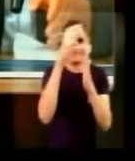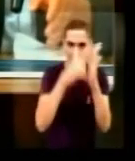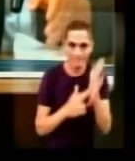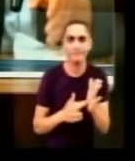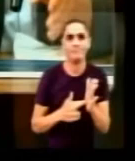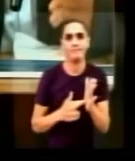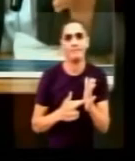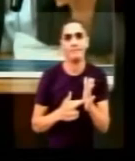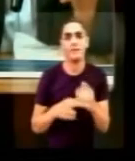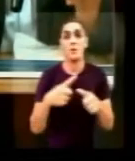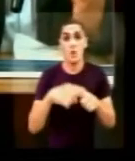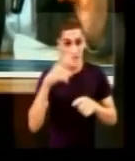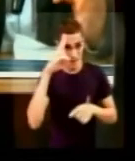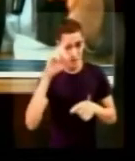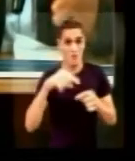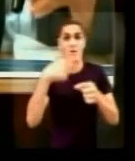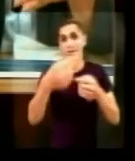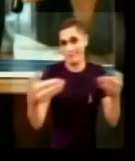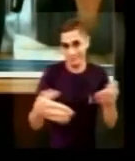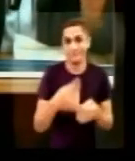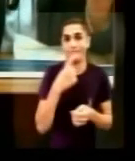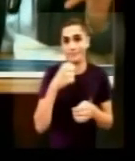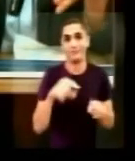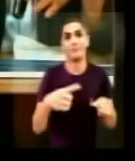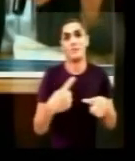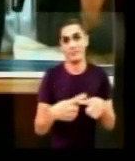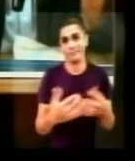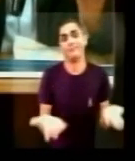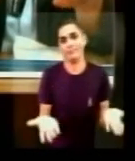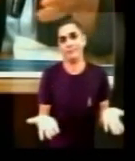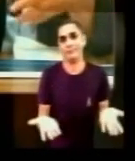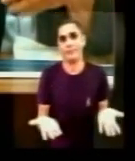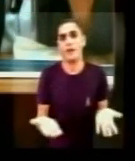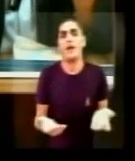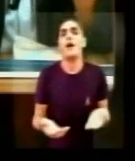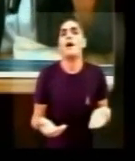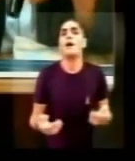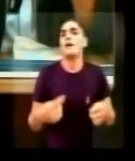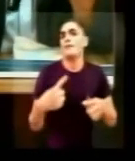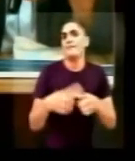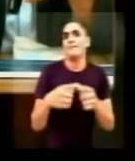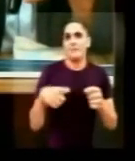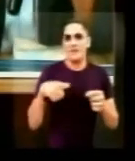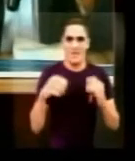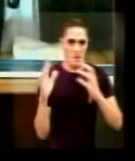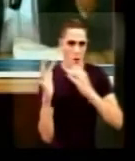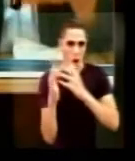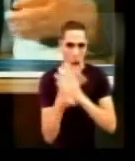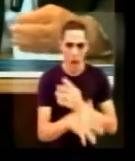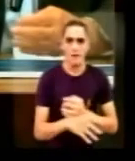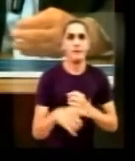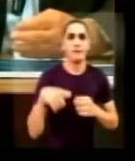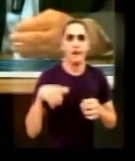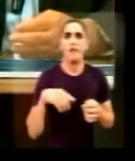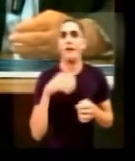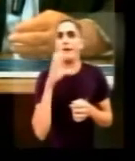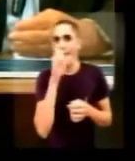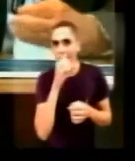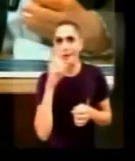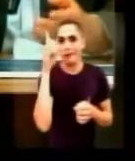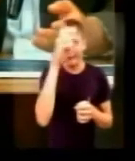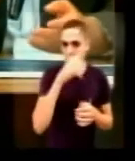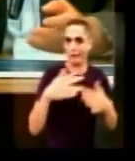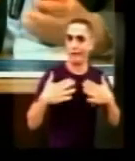Teve aglomeração. Teve feriado prolongado que todo mundo saiu e se aglomerou. Vai aumentar